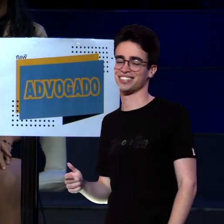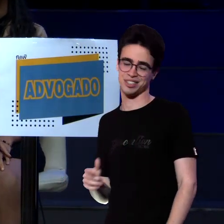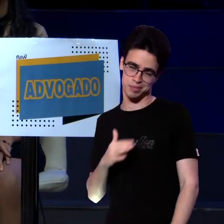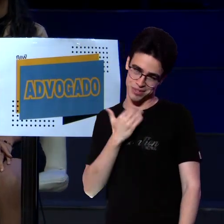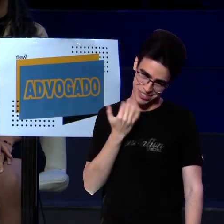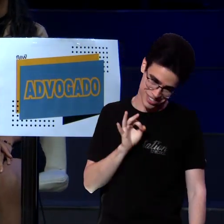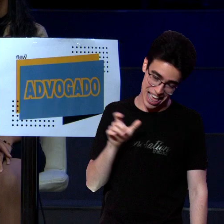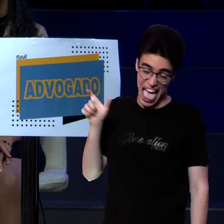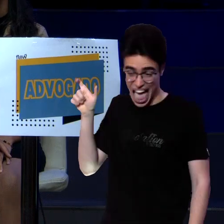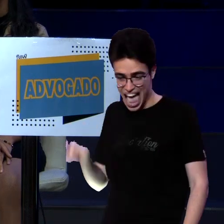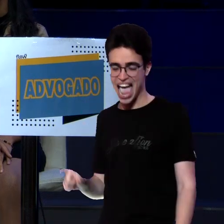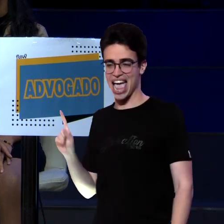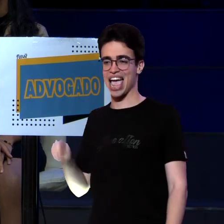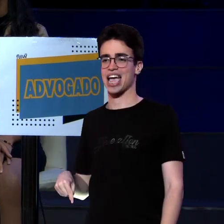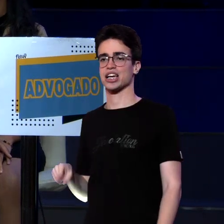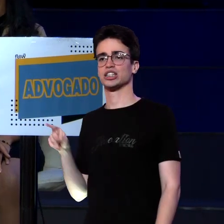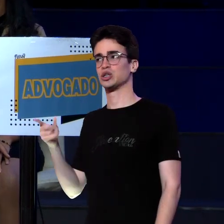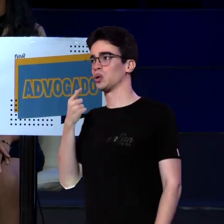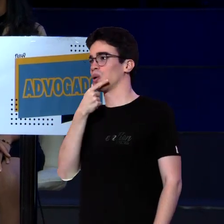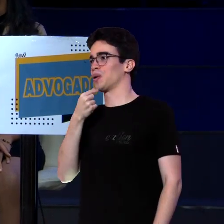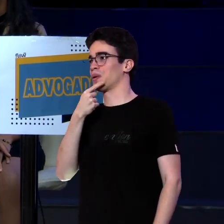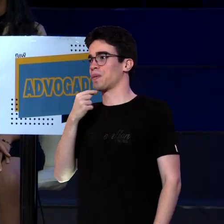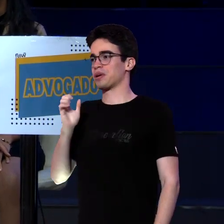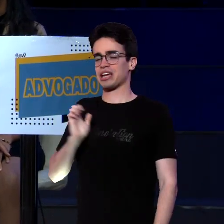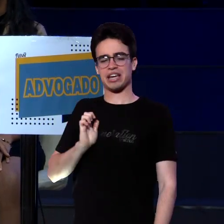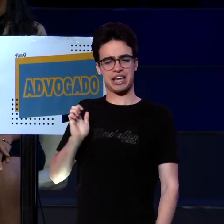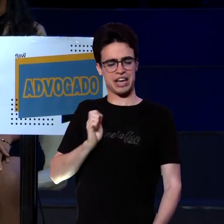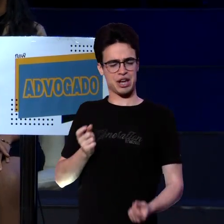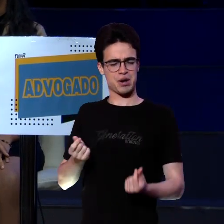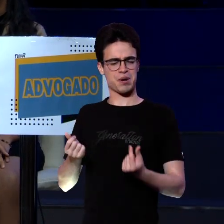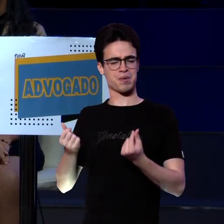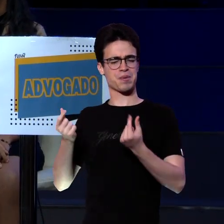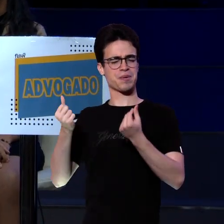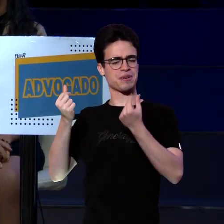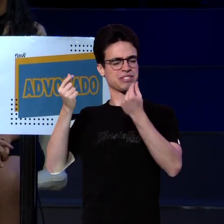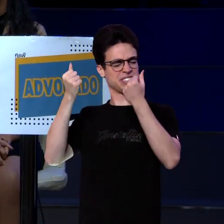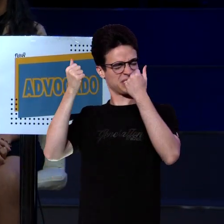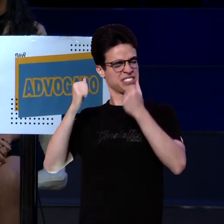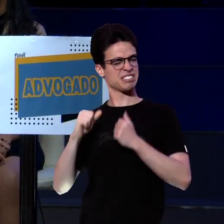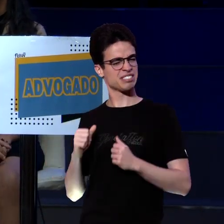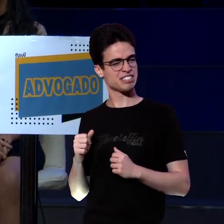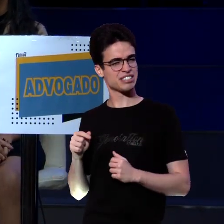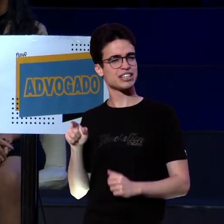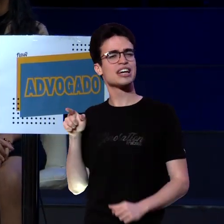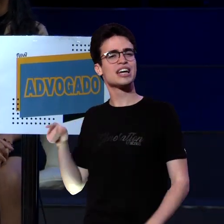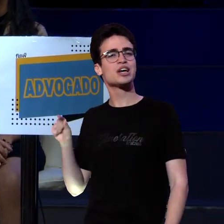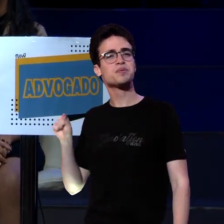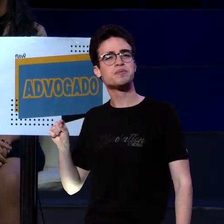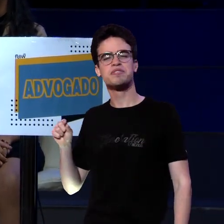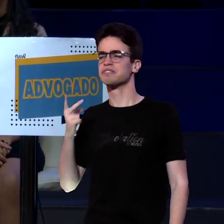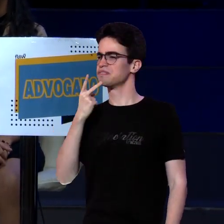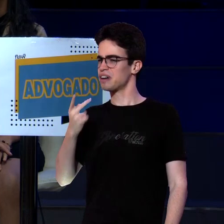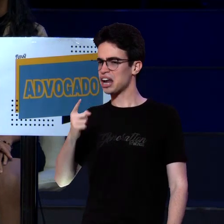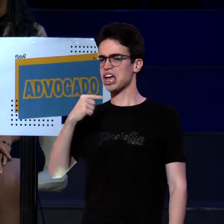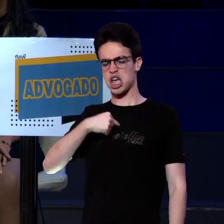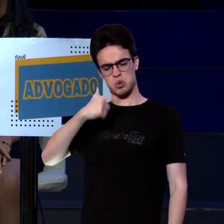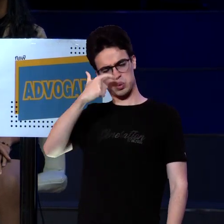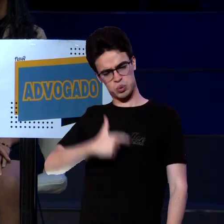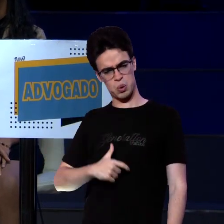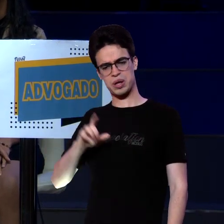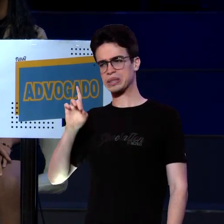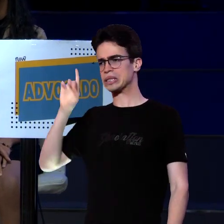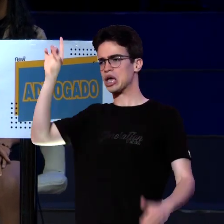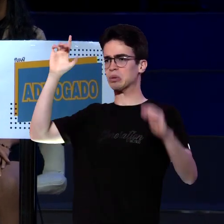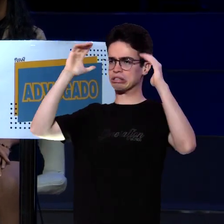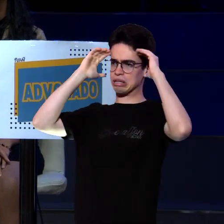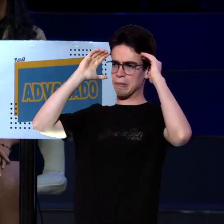morreu, um homem rico, que se diz temente a Deus,